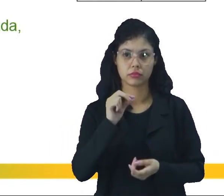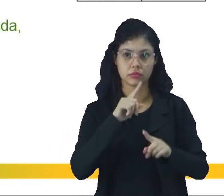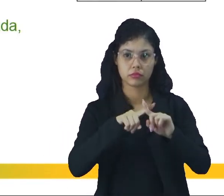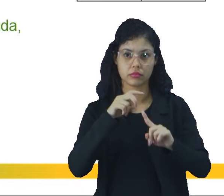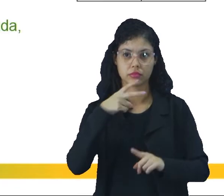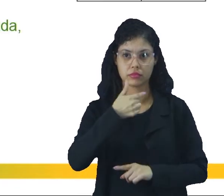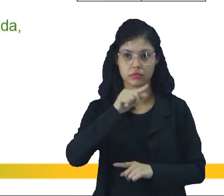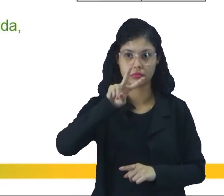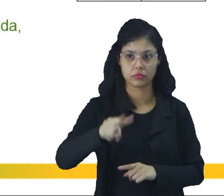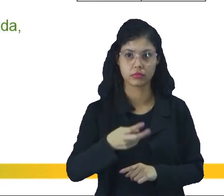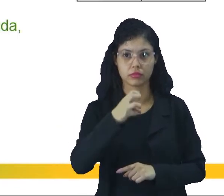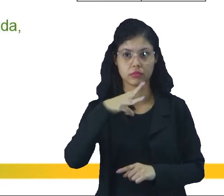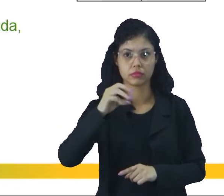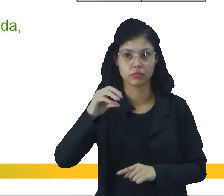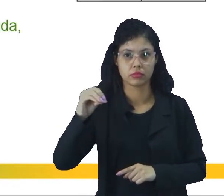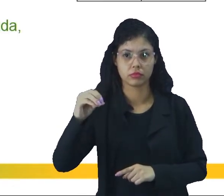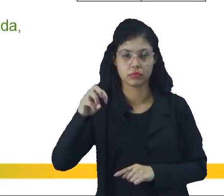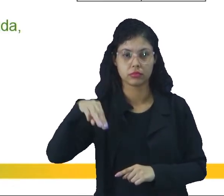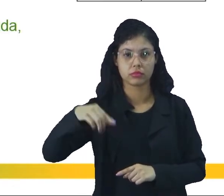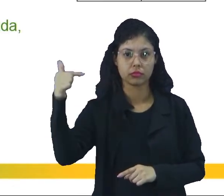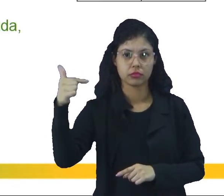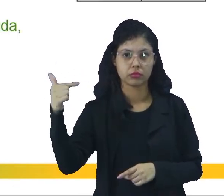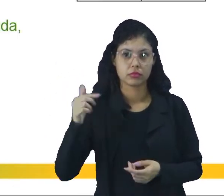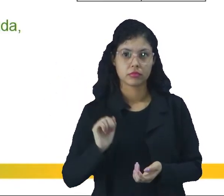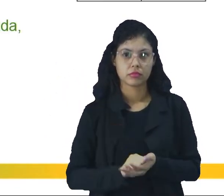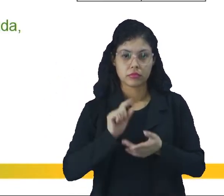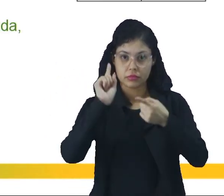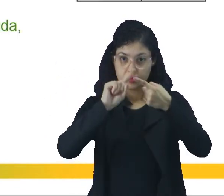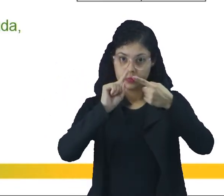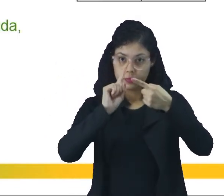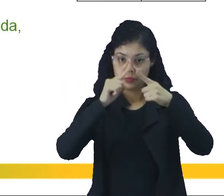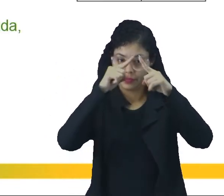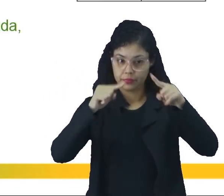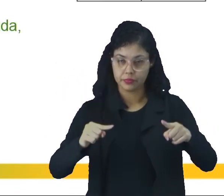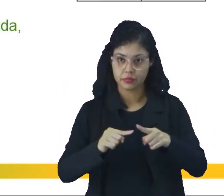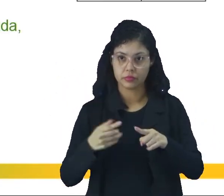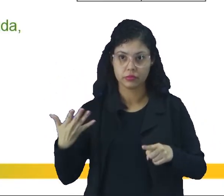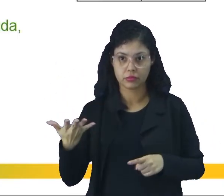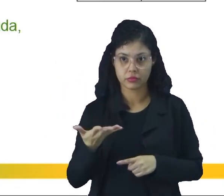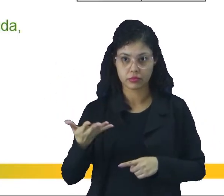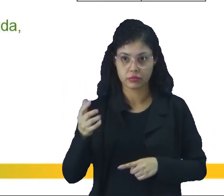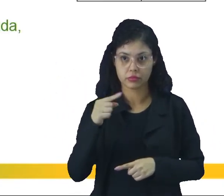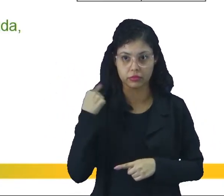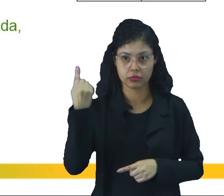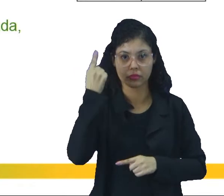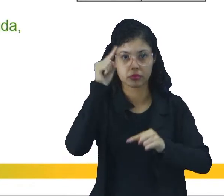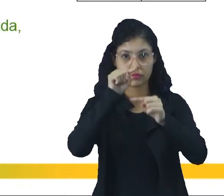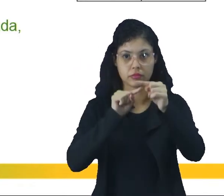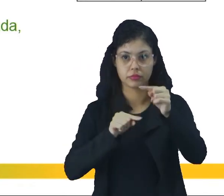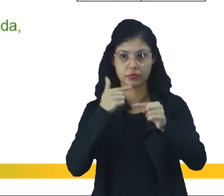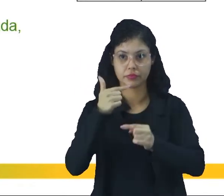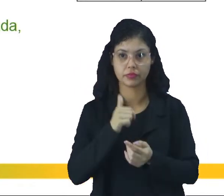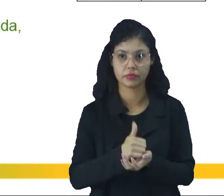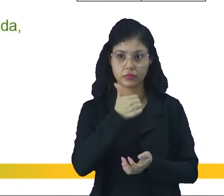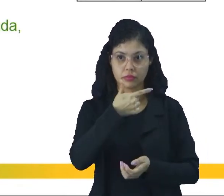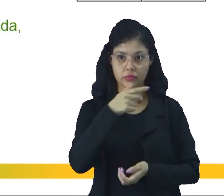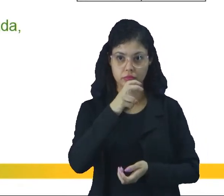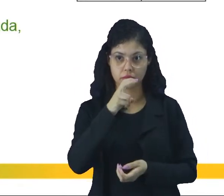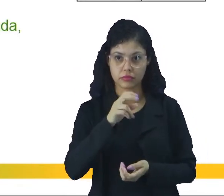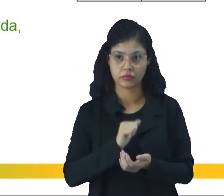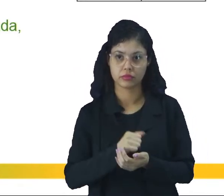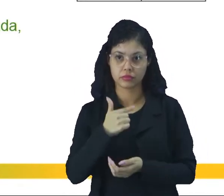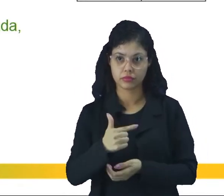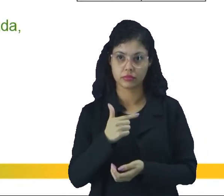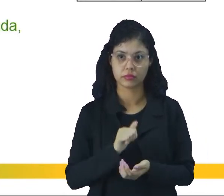50 vezes 50, 2.500 metros quadrados. A área do primeiro triângulo, base vezes altura sobre 2. 25 vezes